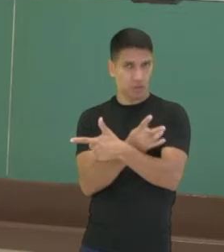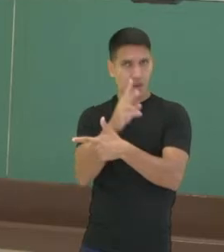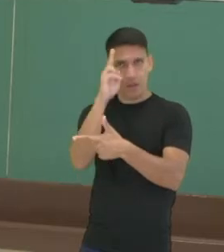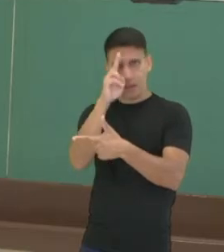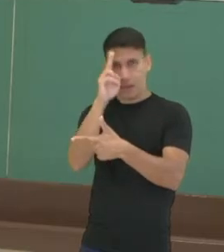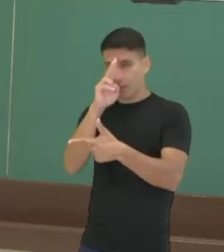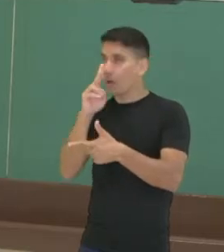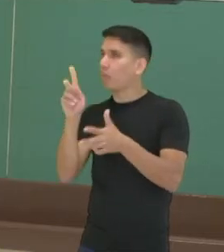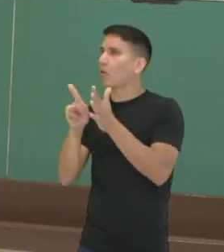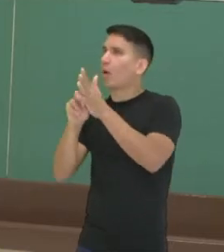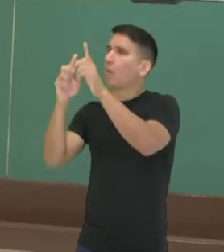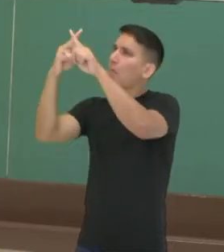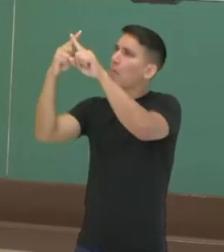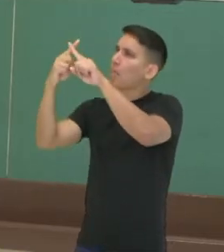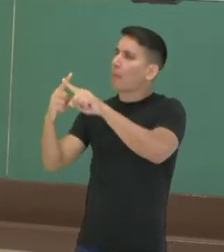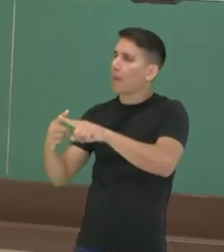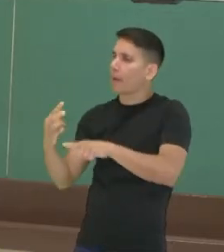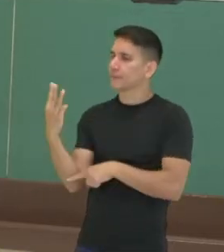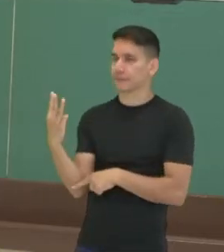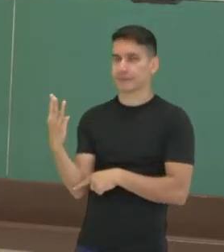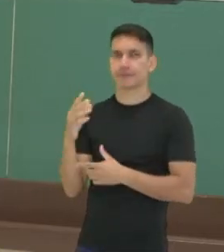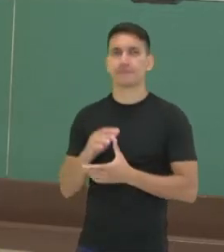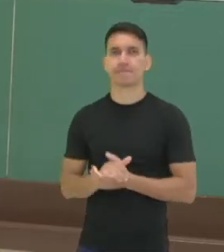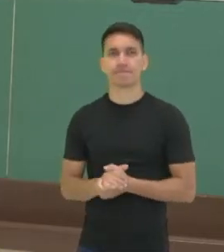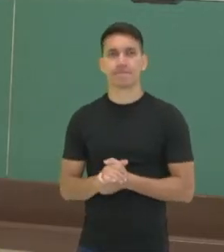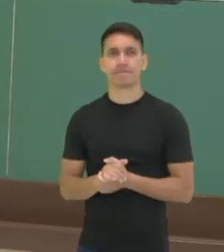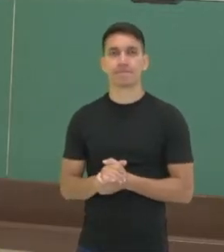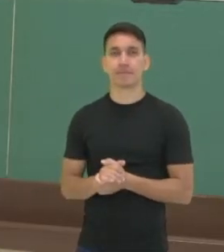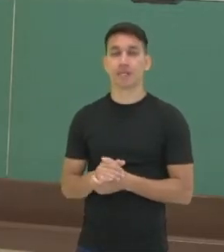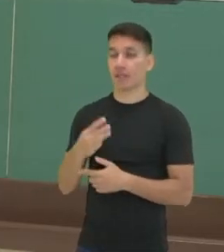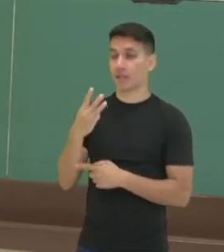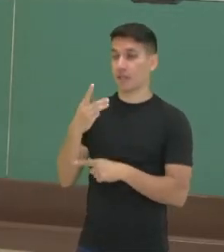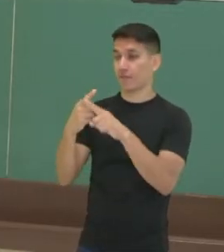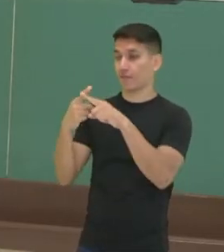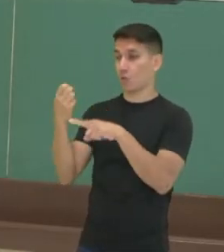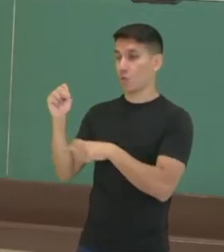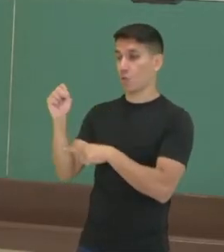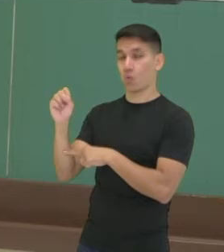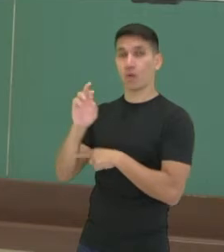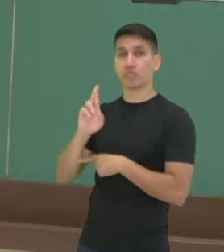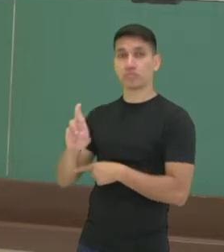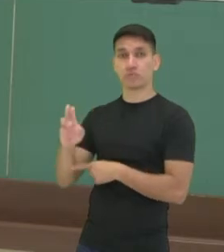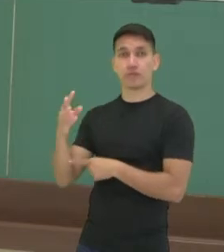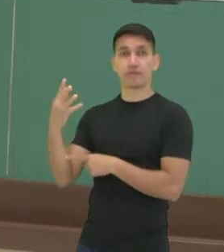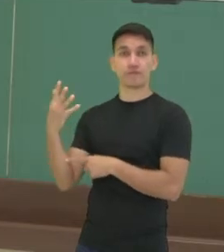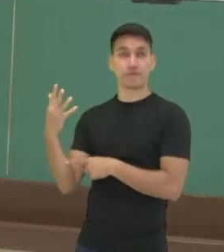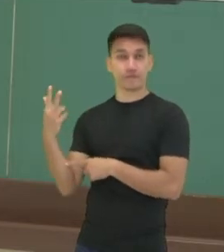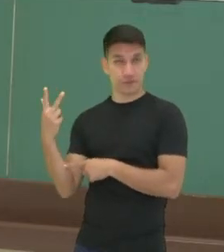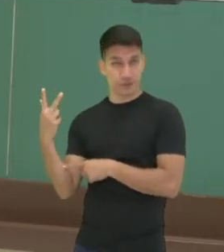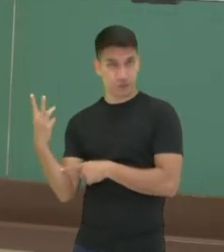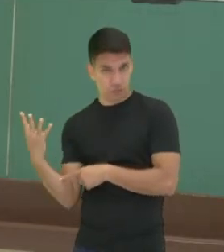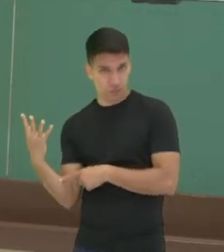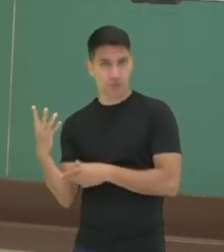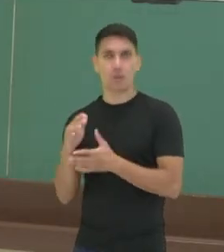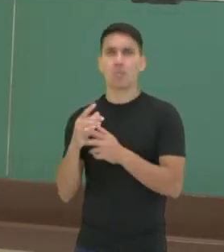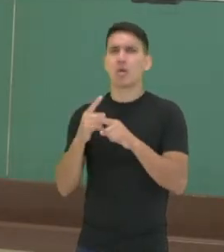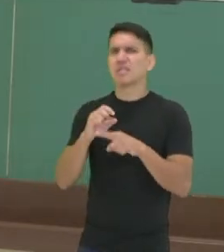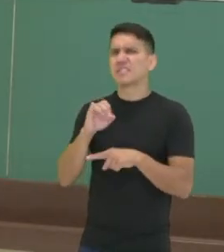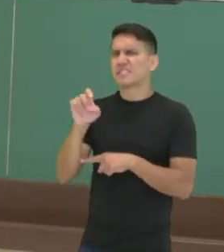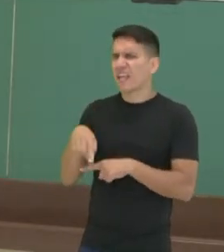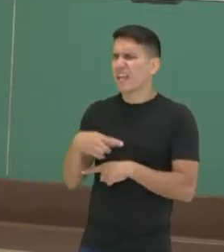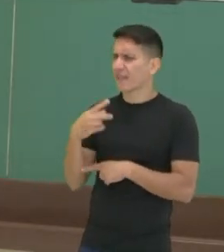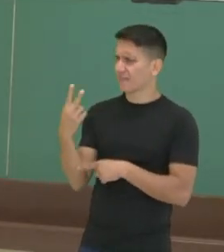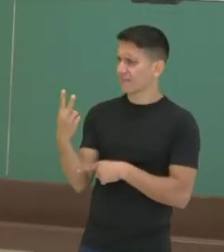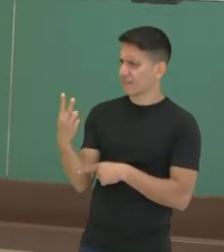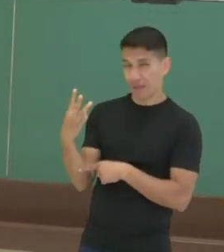do 3 lá, né? E 3 vezes 8, 24, porque se eu fizesse 3 vezes 7 é 21. Né? Daí já fica um pouco